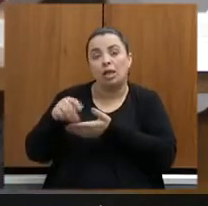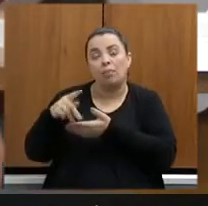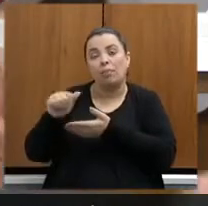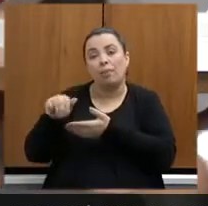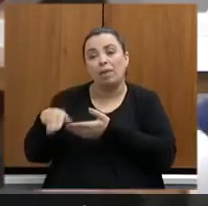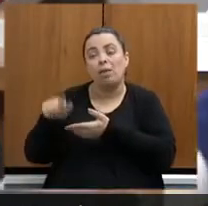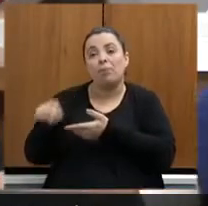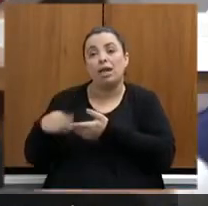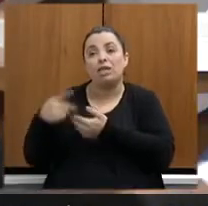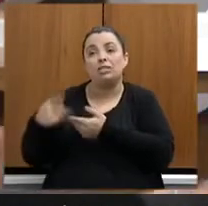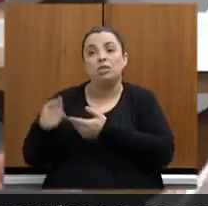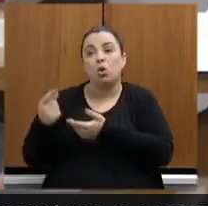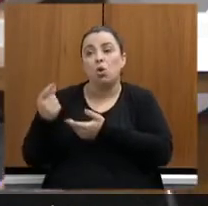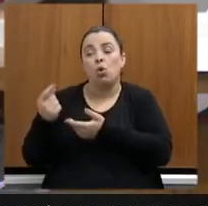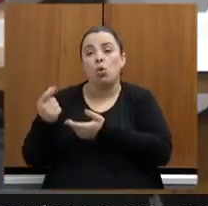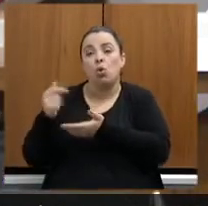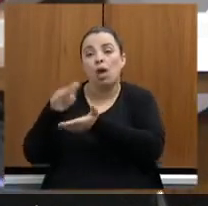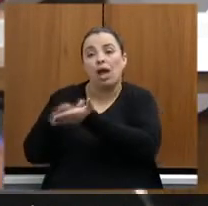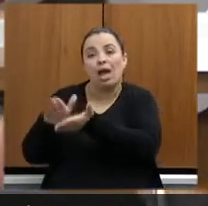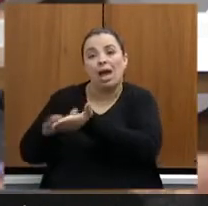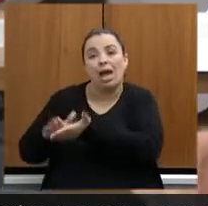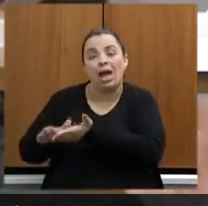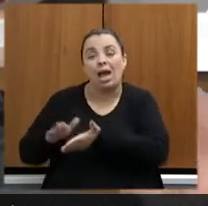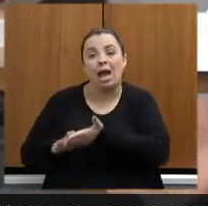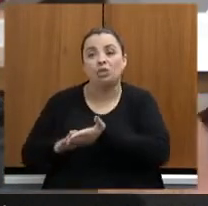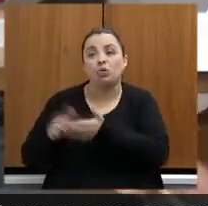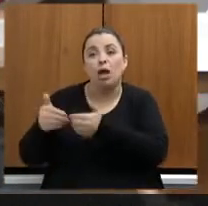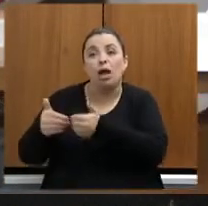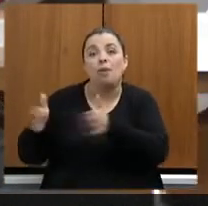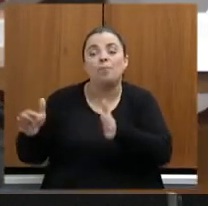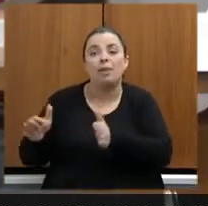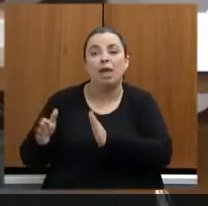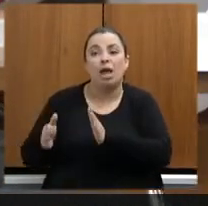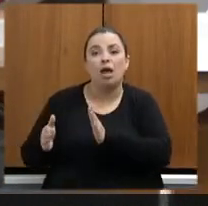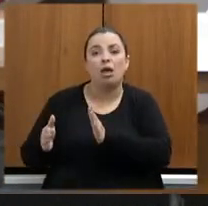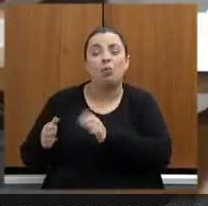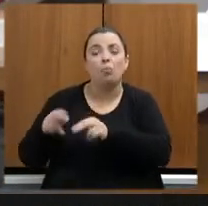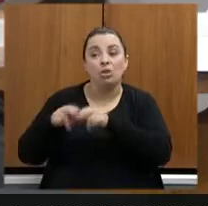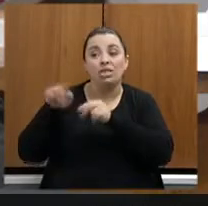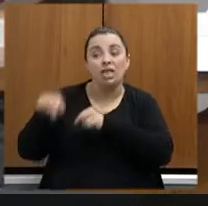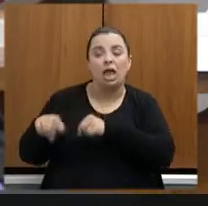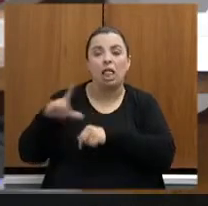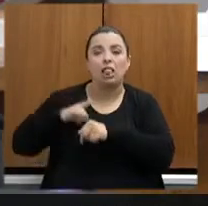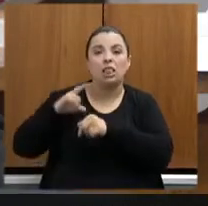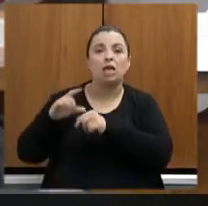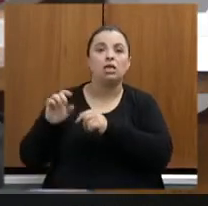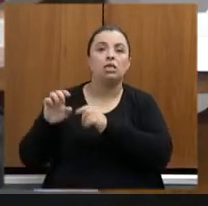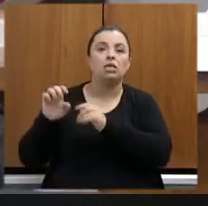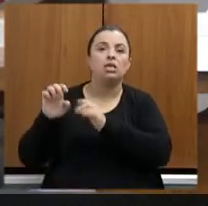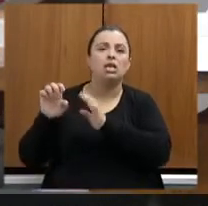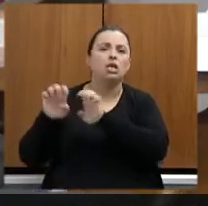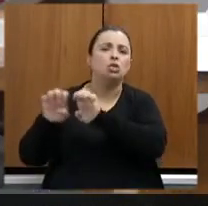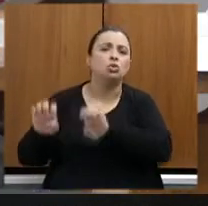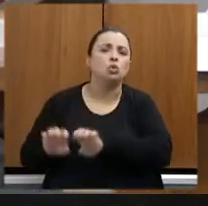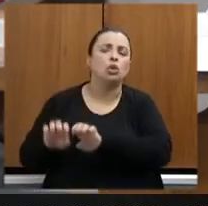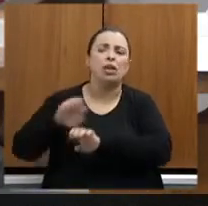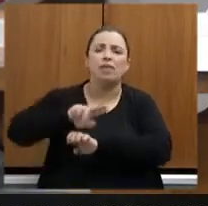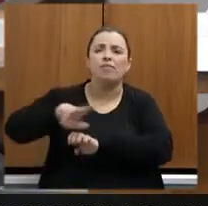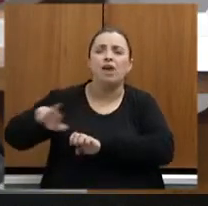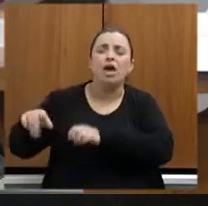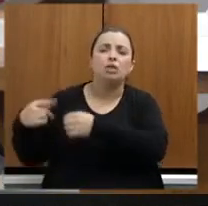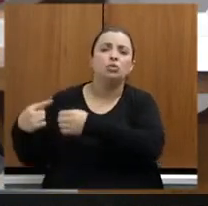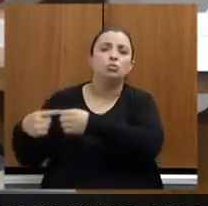sabemos que pague tem estrutura em diversos diversos municípios é